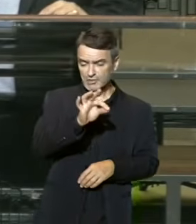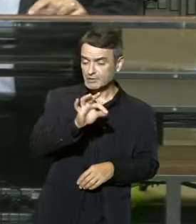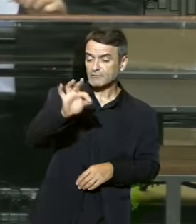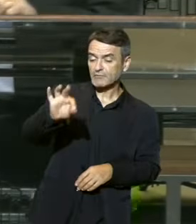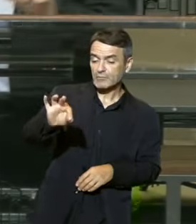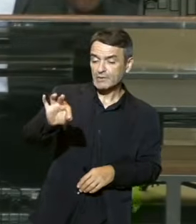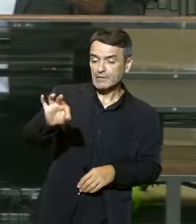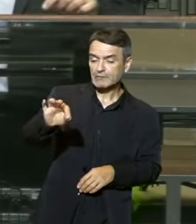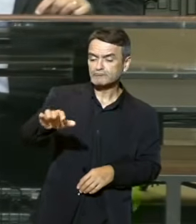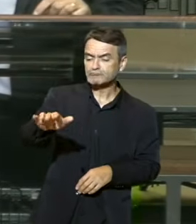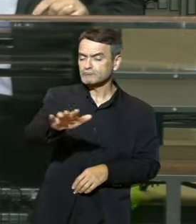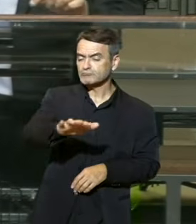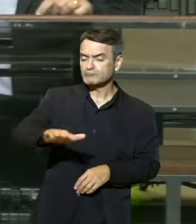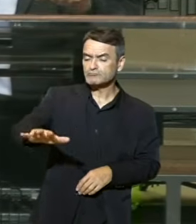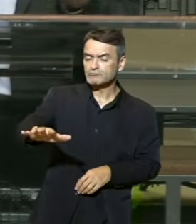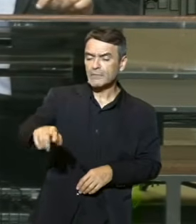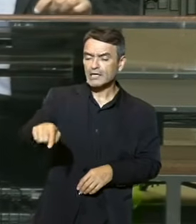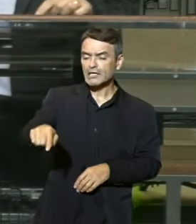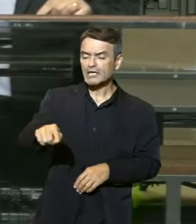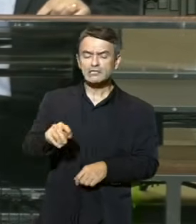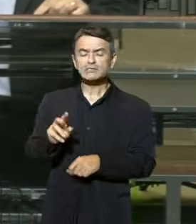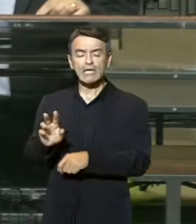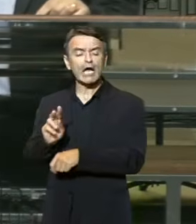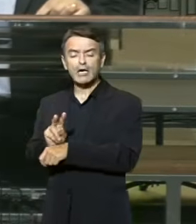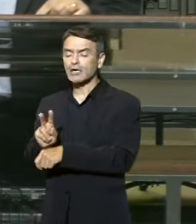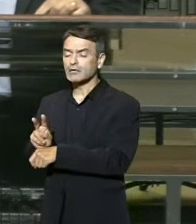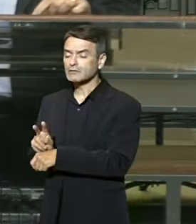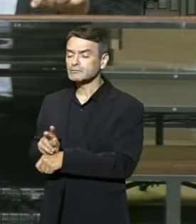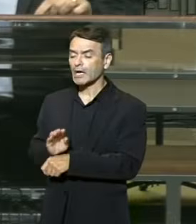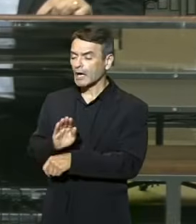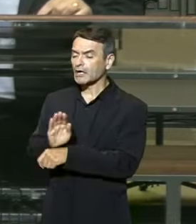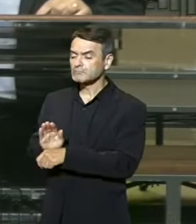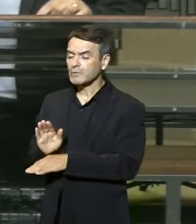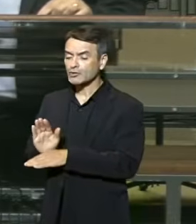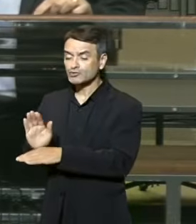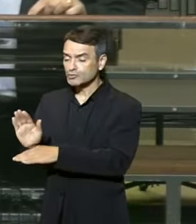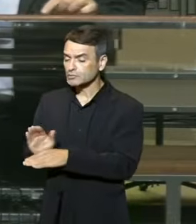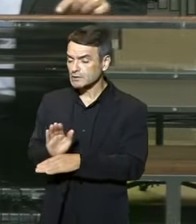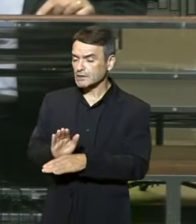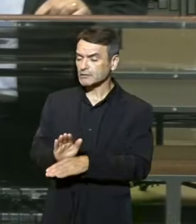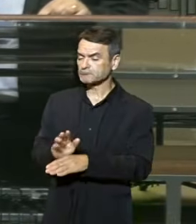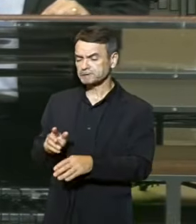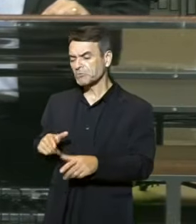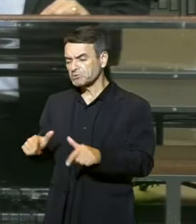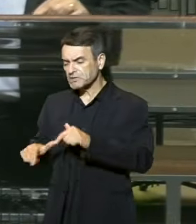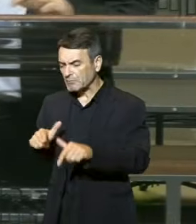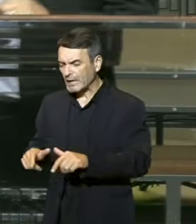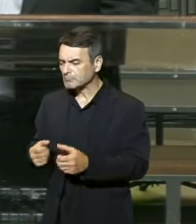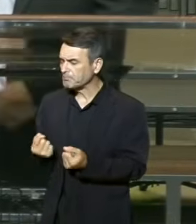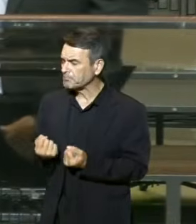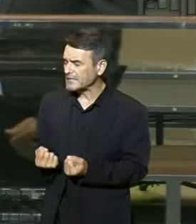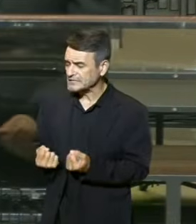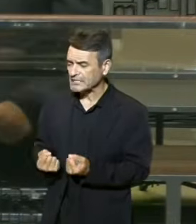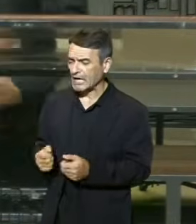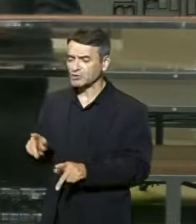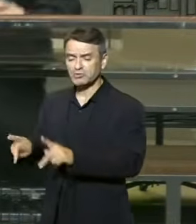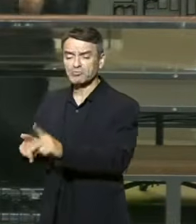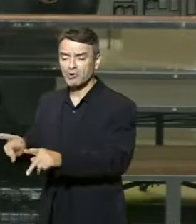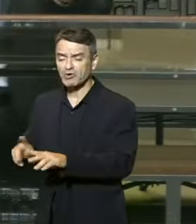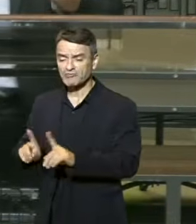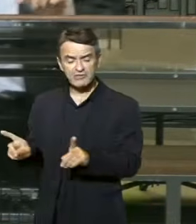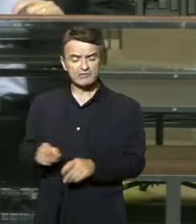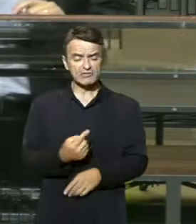a eles, para que o ajudem no trabalho pesado de cuidar do povo. E assim você não vai precisar fazer tudo